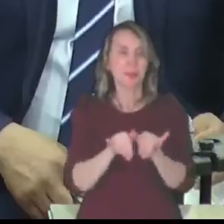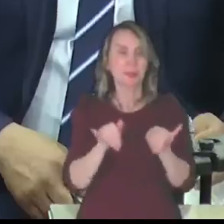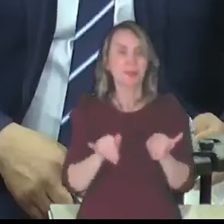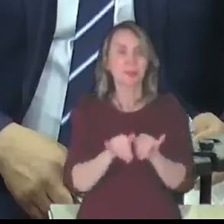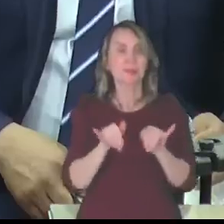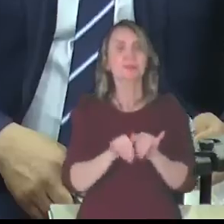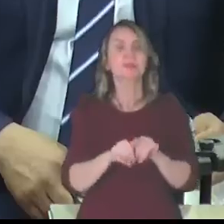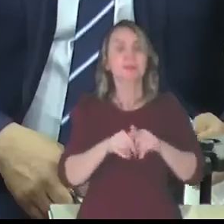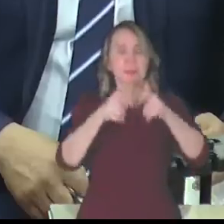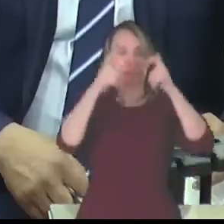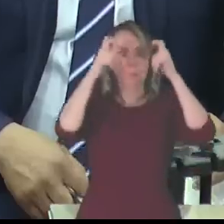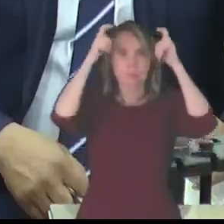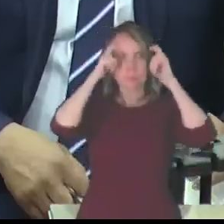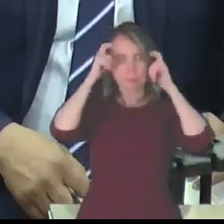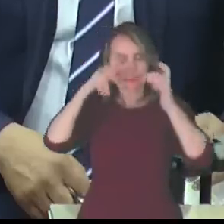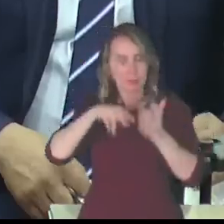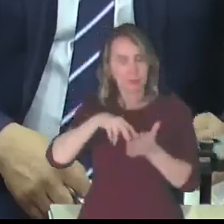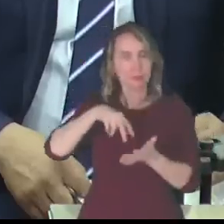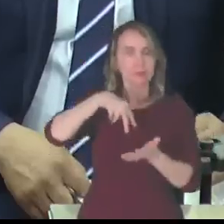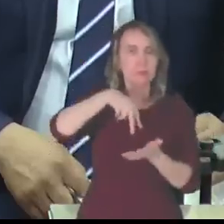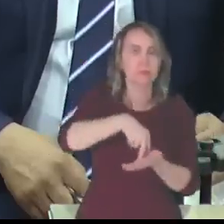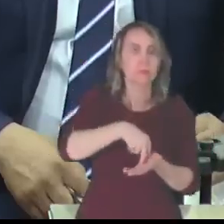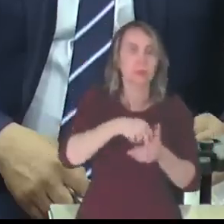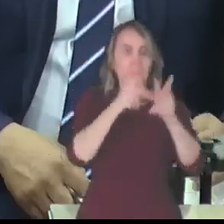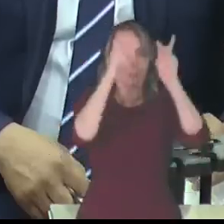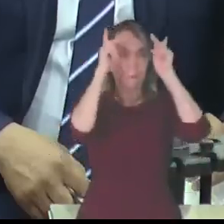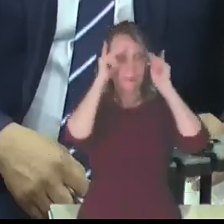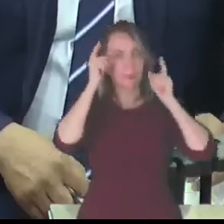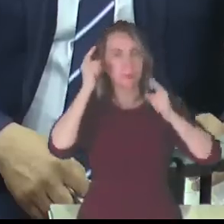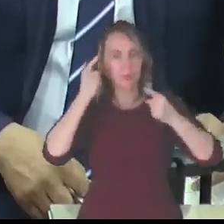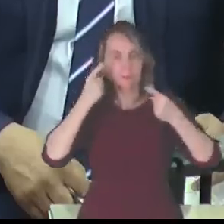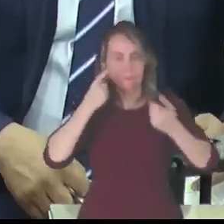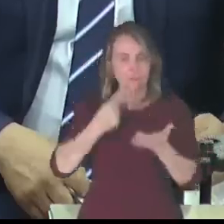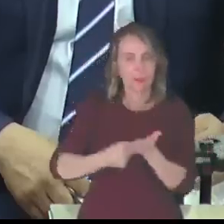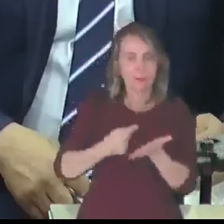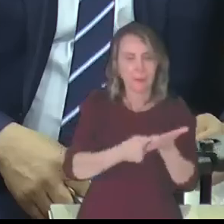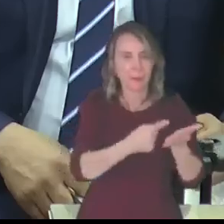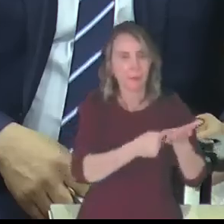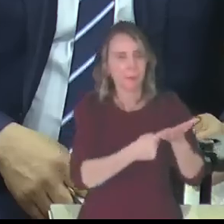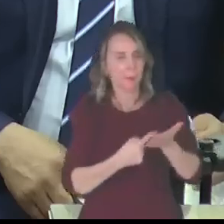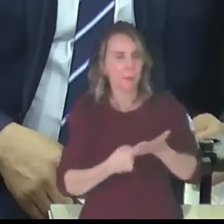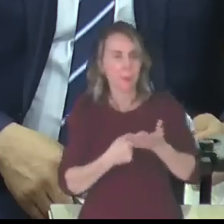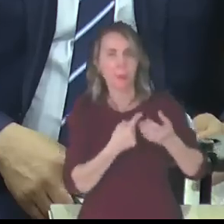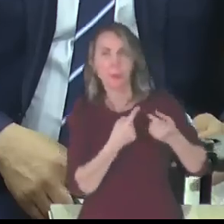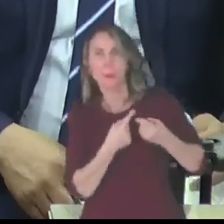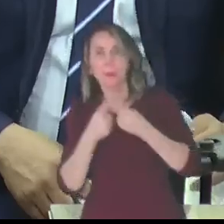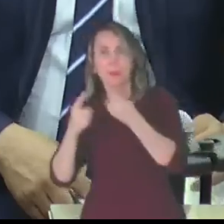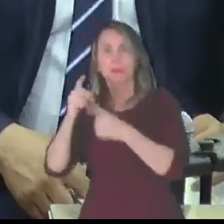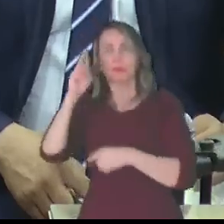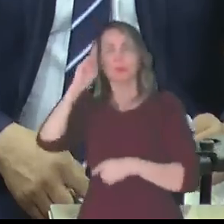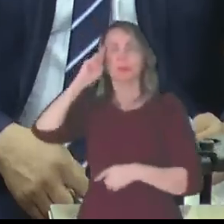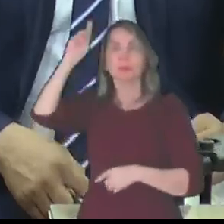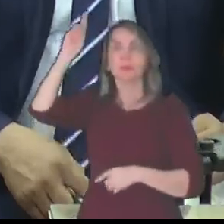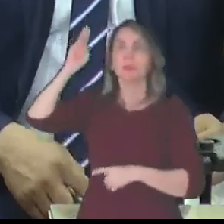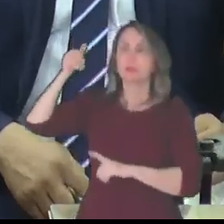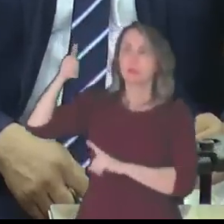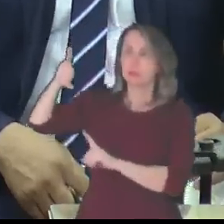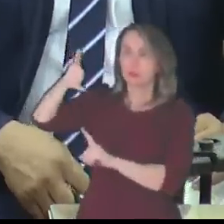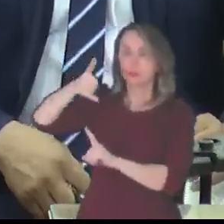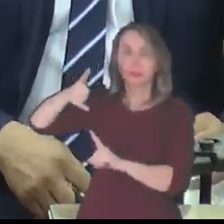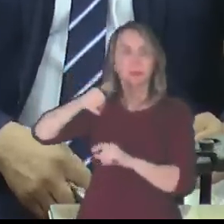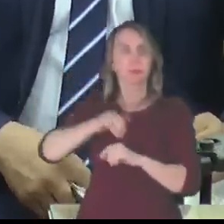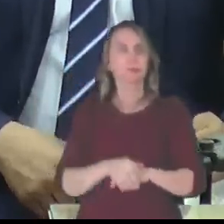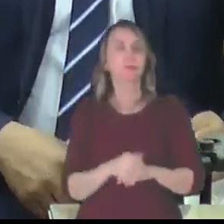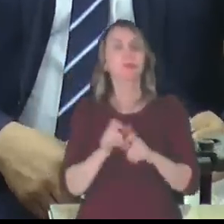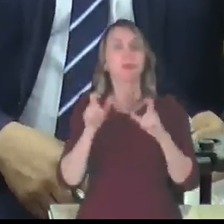e os príncipes juntos se ma comum não contra o senhor e contra o seu ungido onde é que está escrito isso Salmo